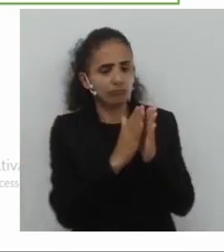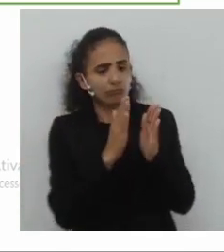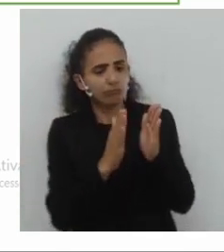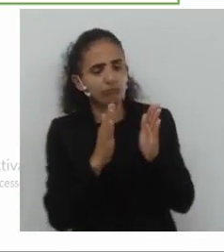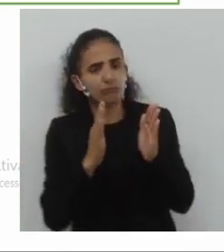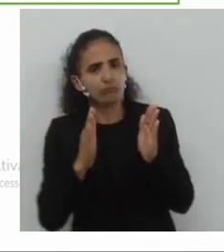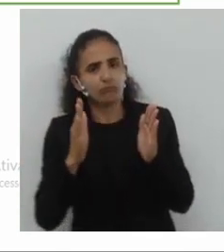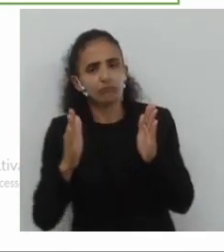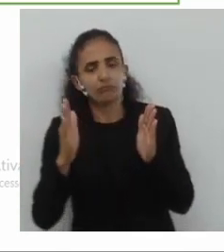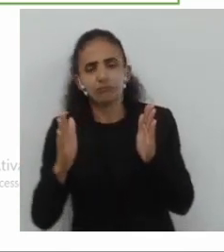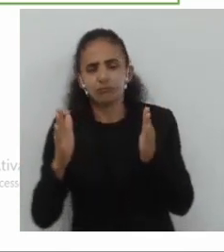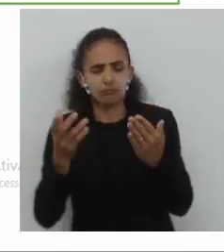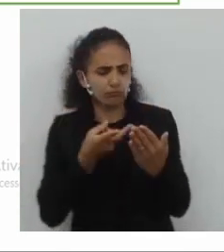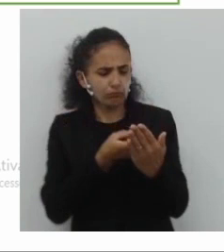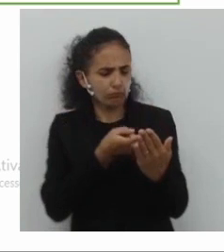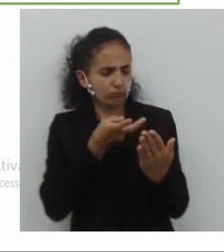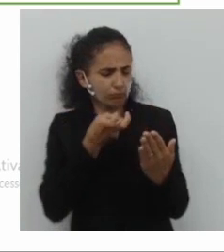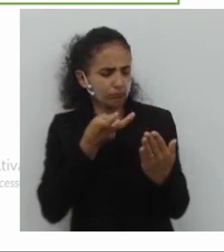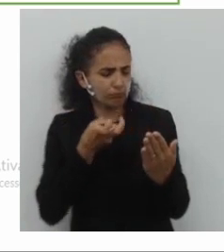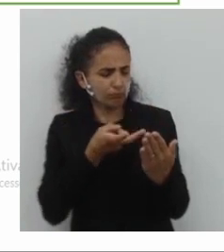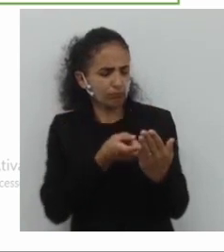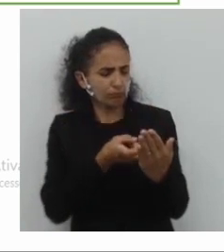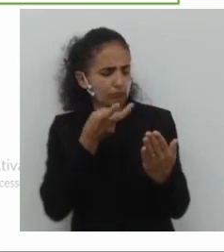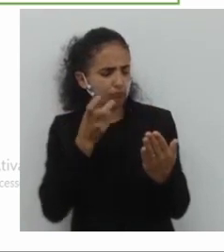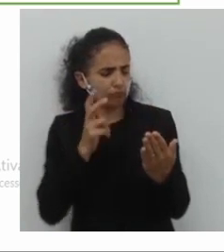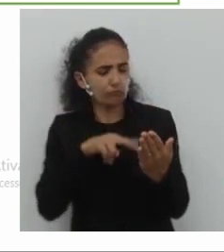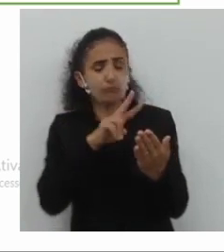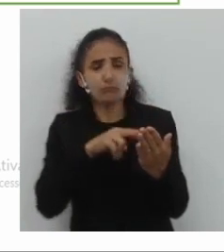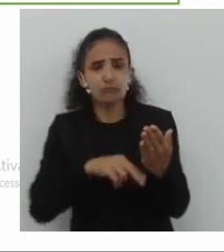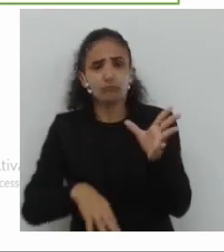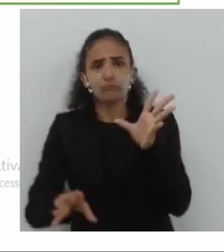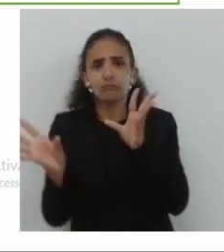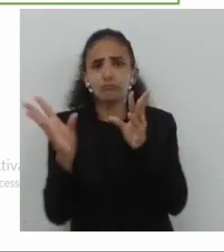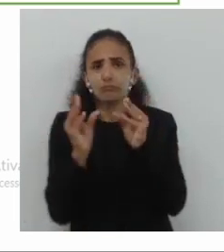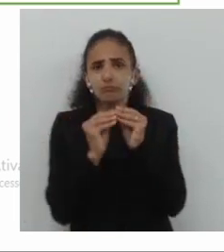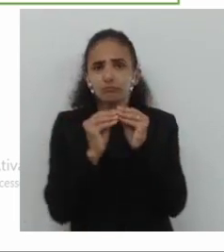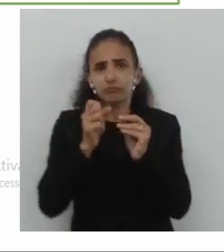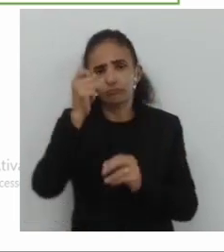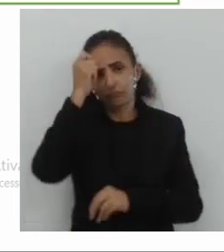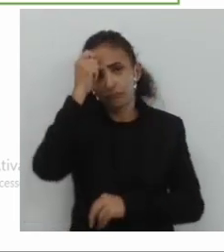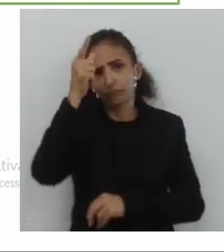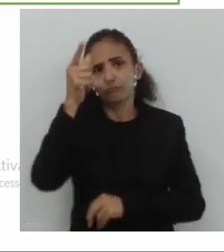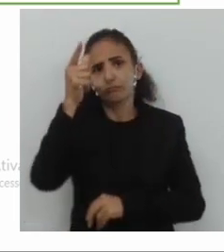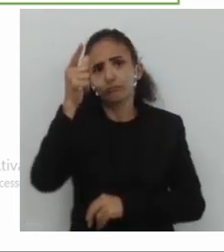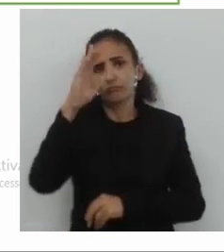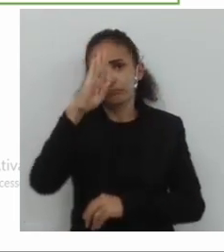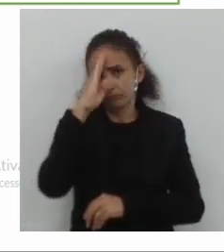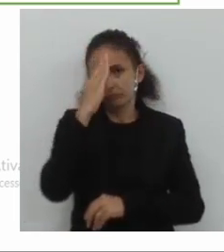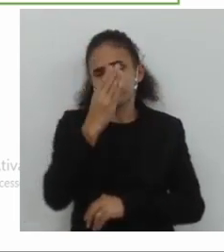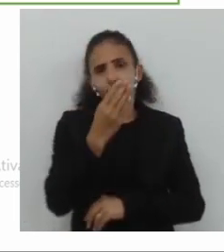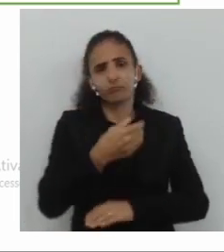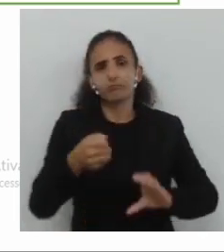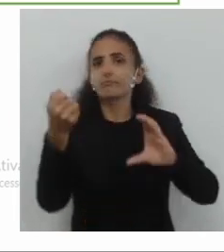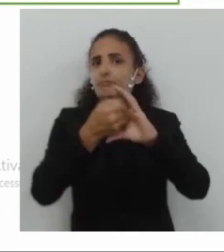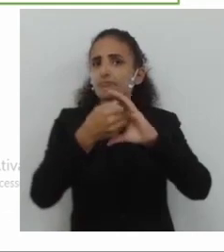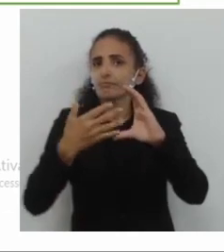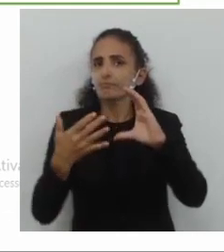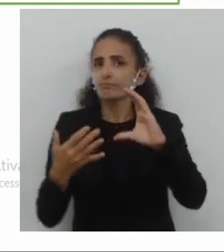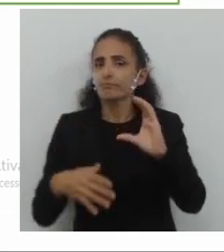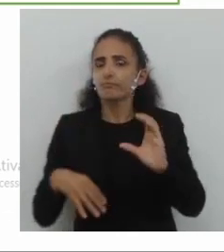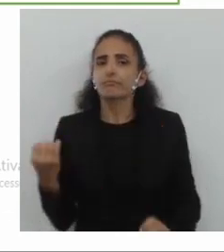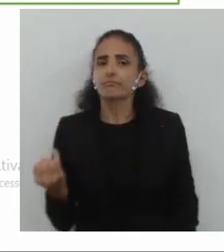apresentando, apreciando algumas delas, a resumir uma ideia matriz, uma característica